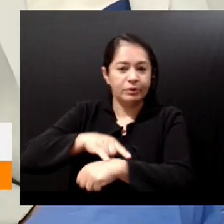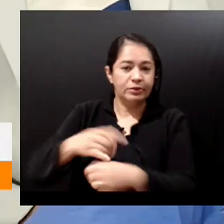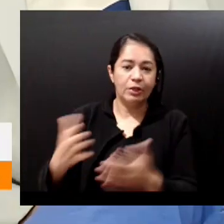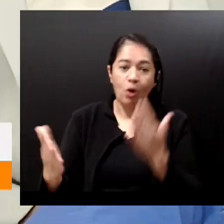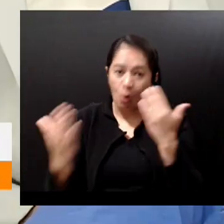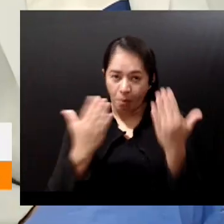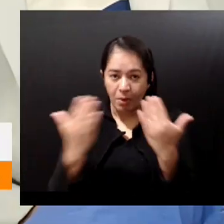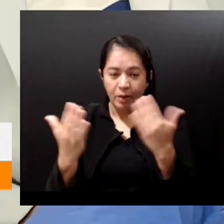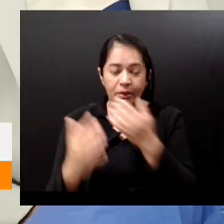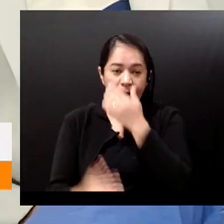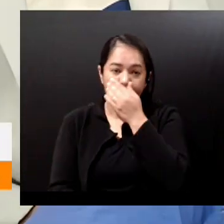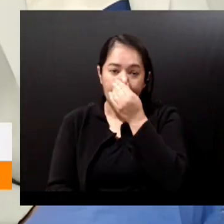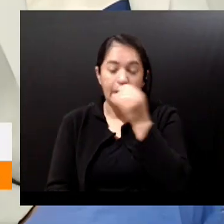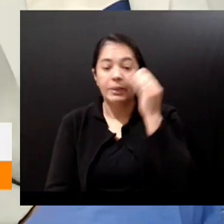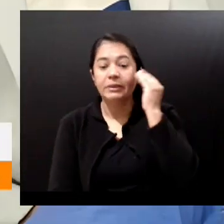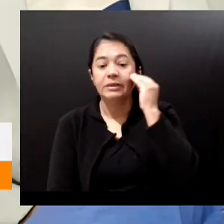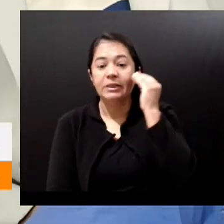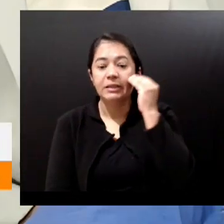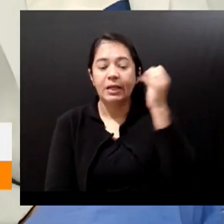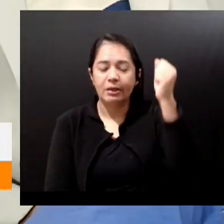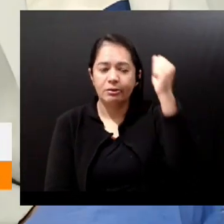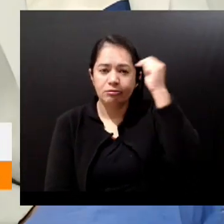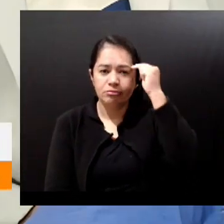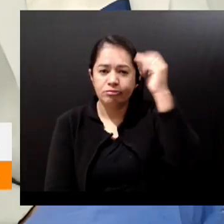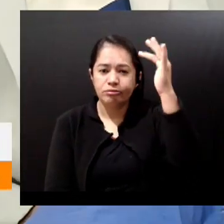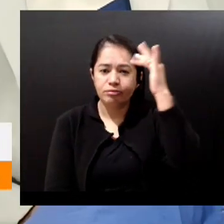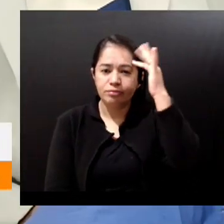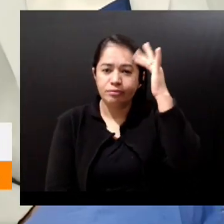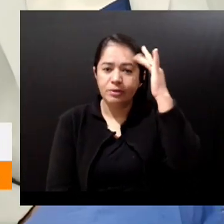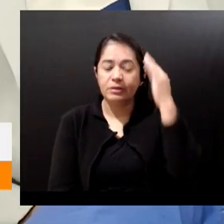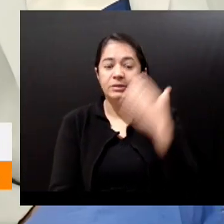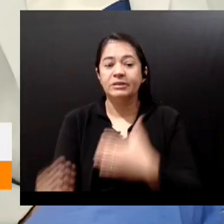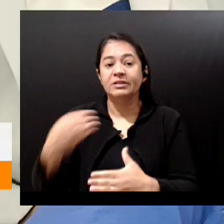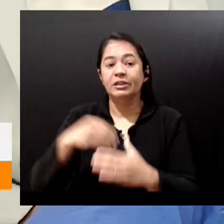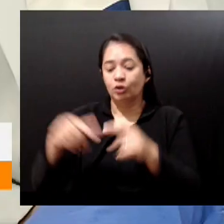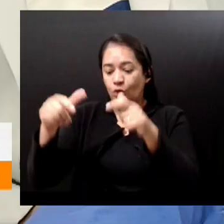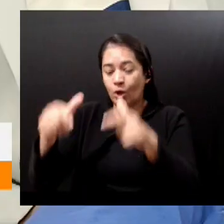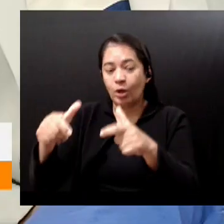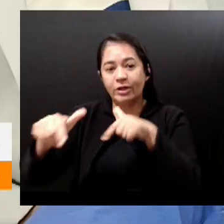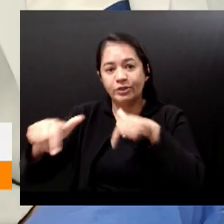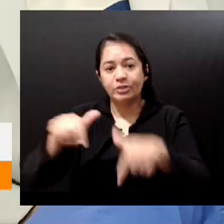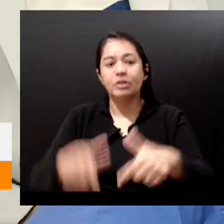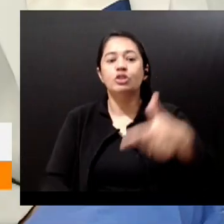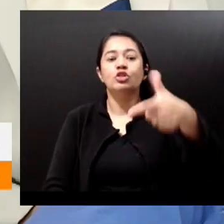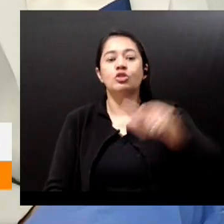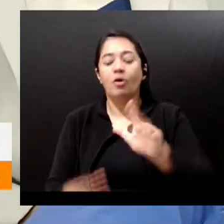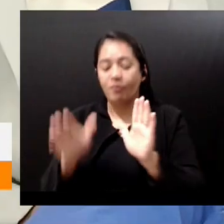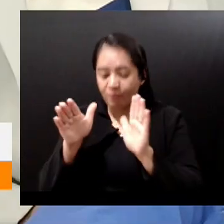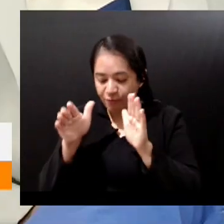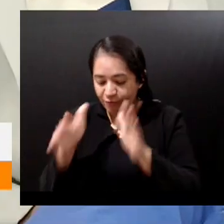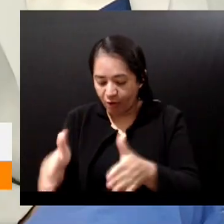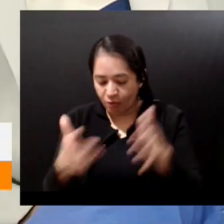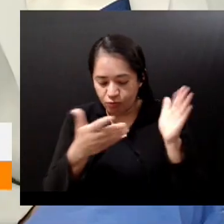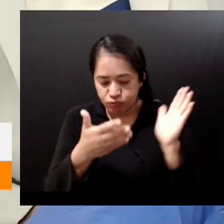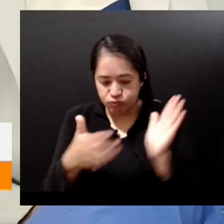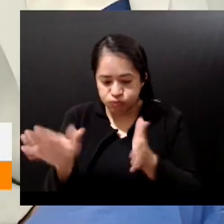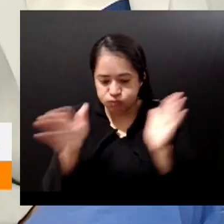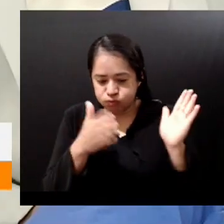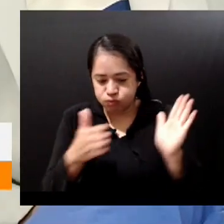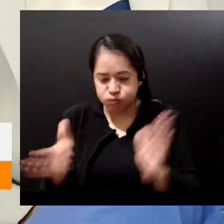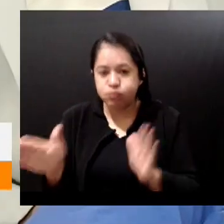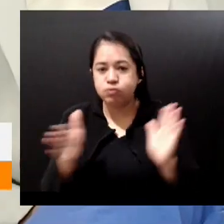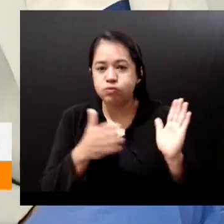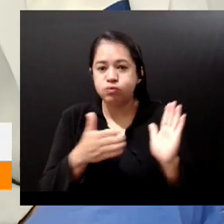tentar imaginar isso dentro do espaço de trabalho para, novamente, com foco em quê? Na produtividade. Se o foco é a produtividade, pode